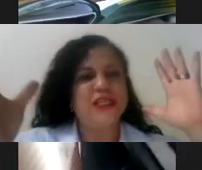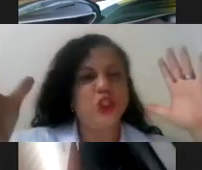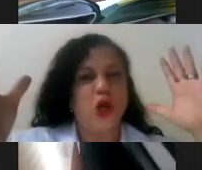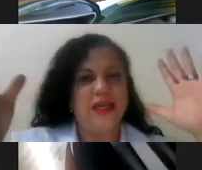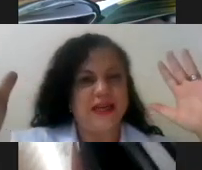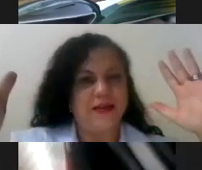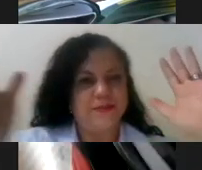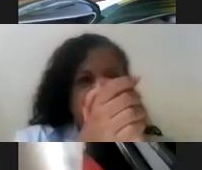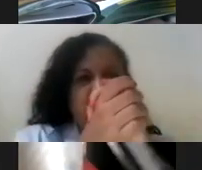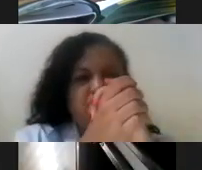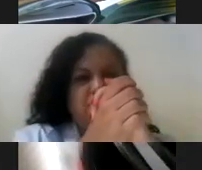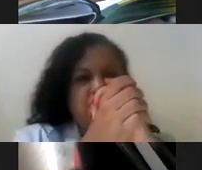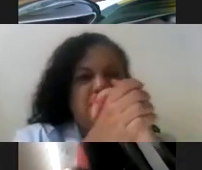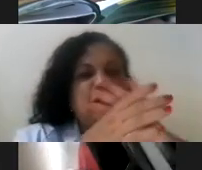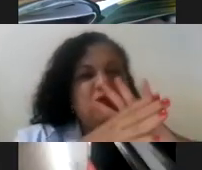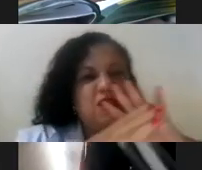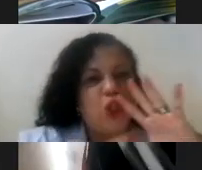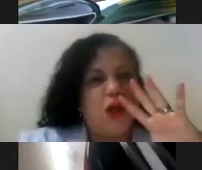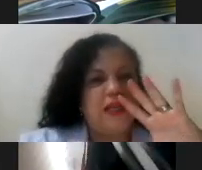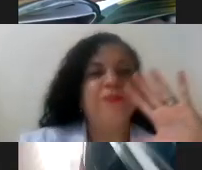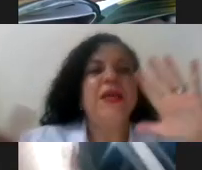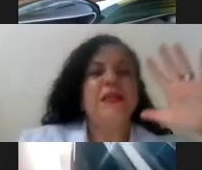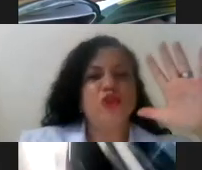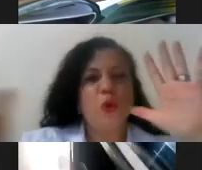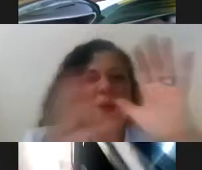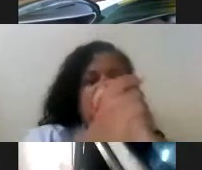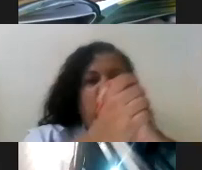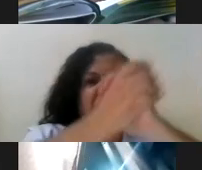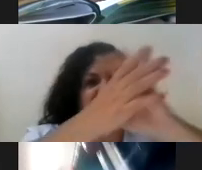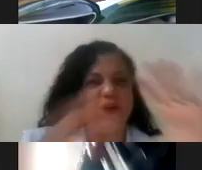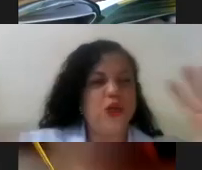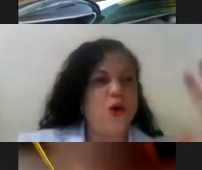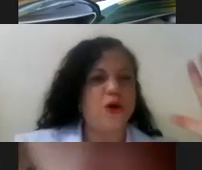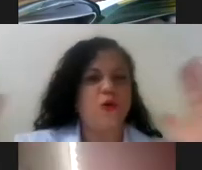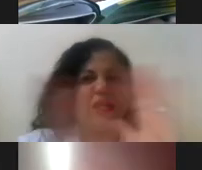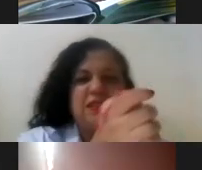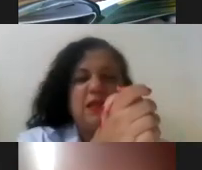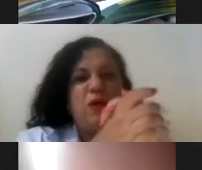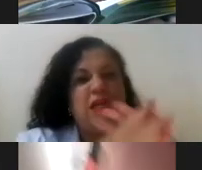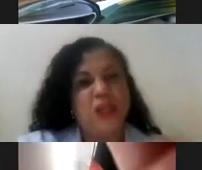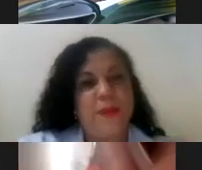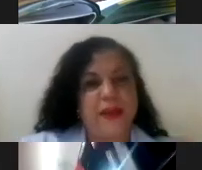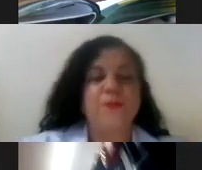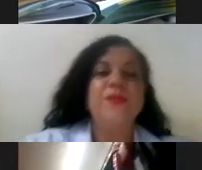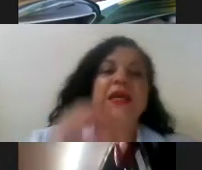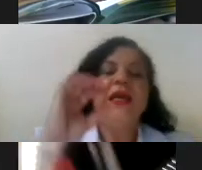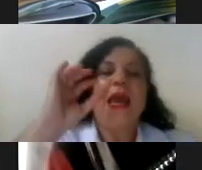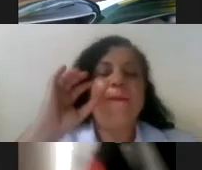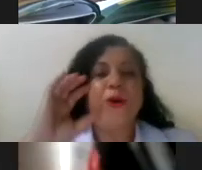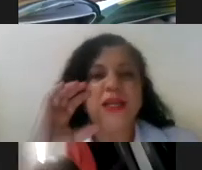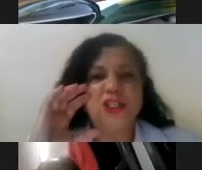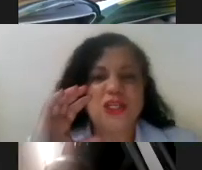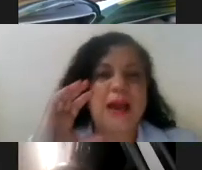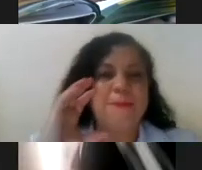Pressão diastólica, pressão sistólica. Então, superior, inferior, contração, relaxamento.